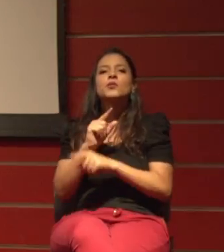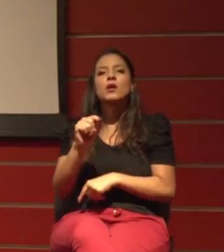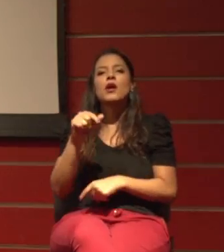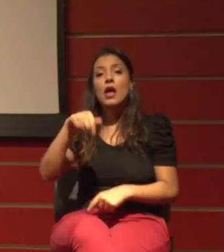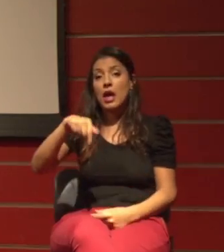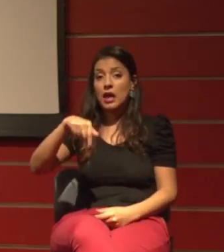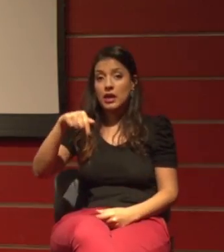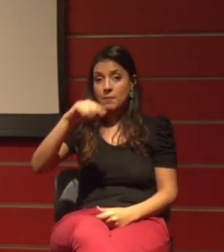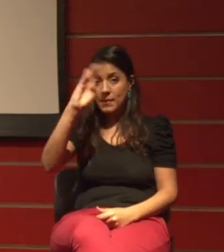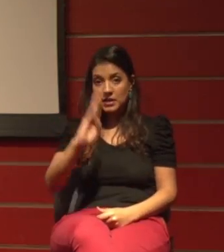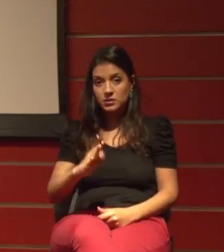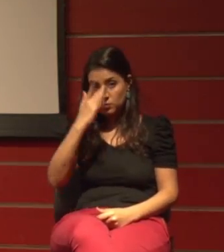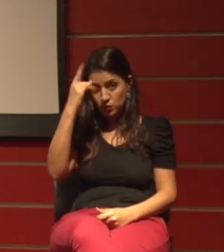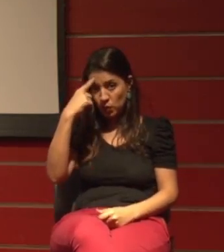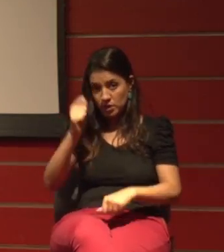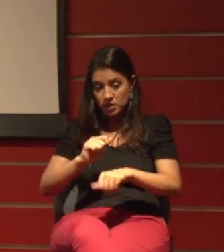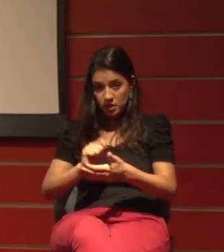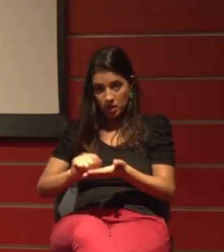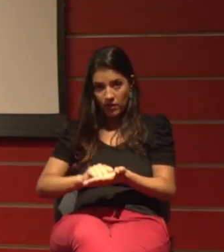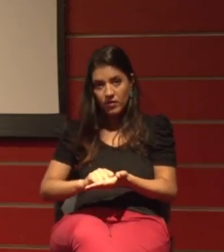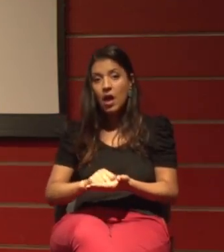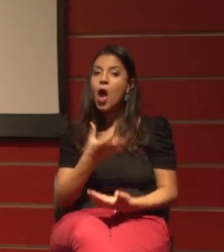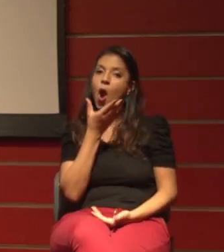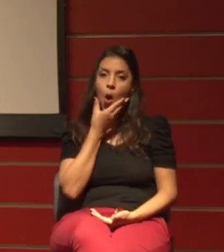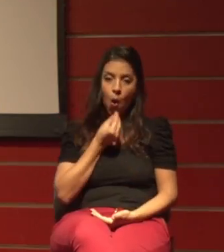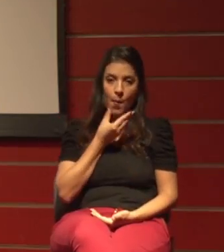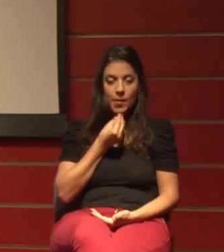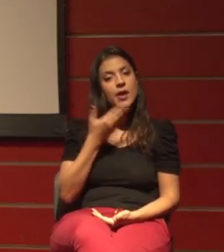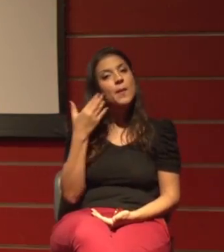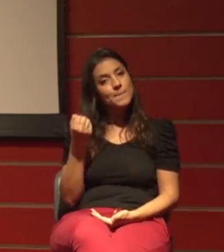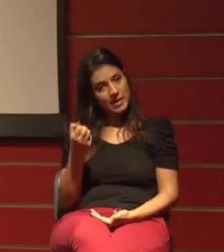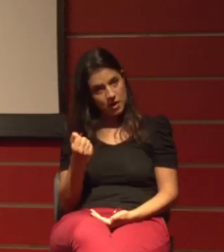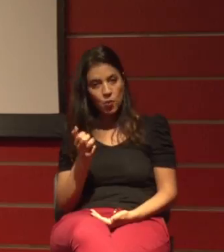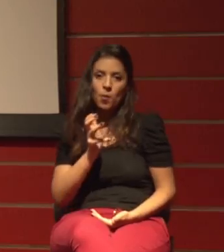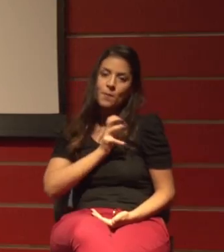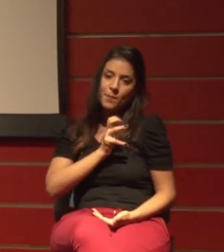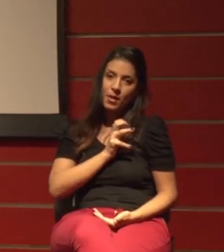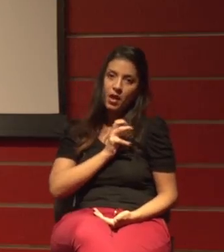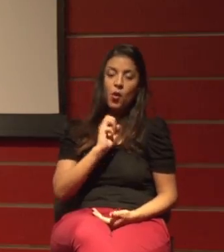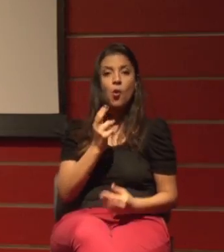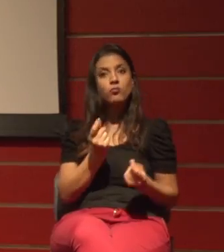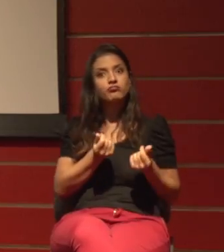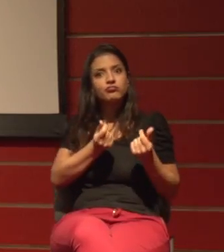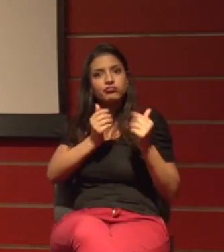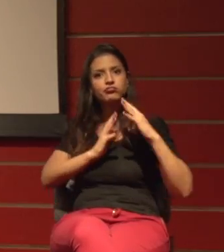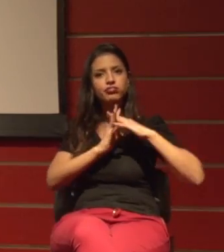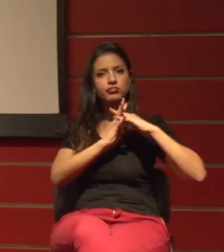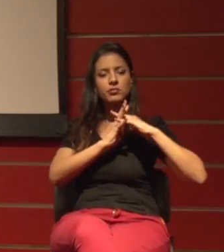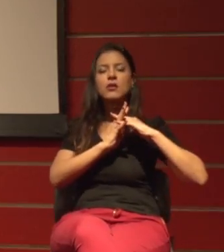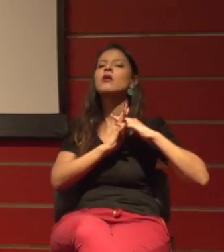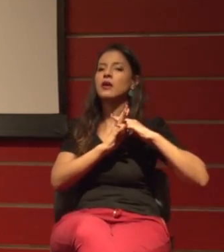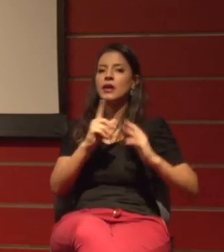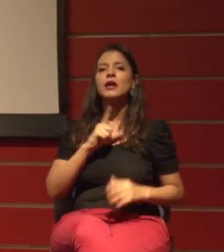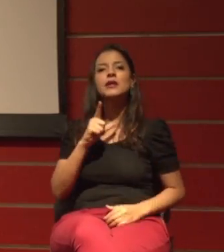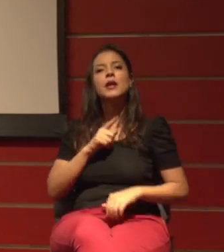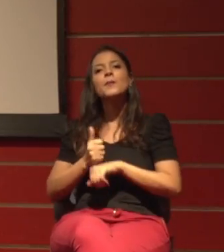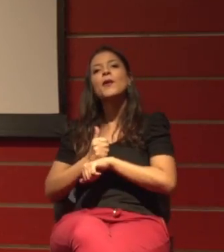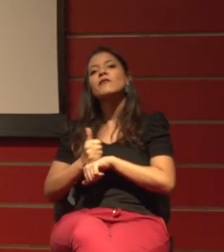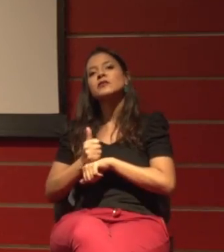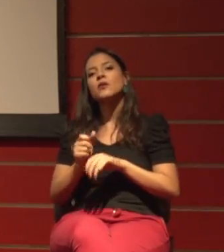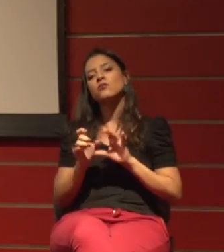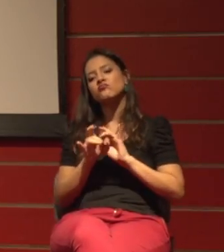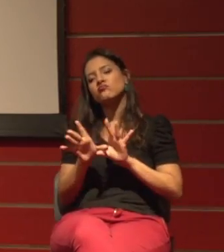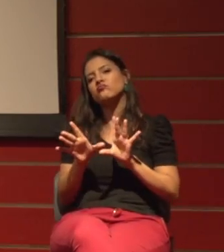é homem branco étero classe média ou média alta vindo de profissão Liberal